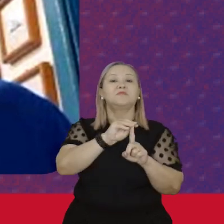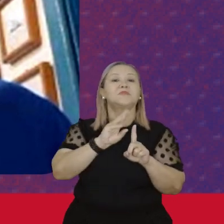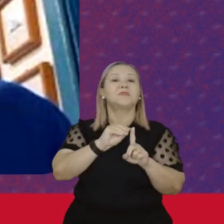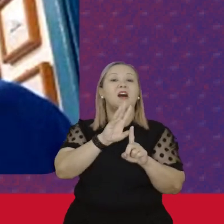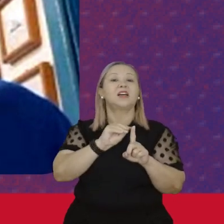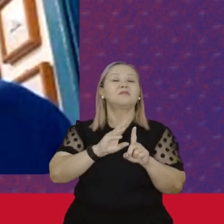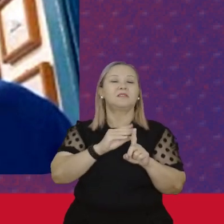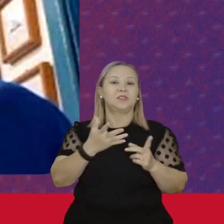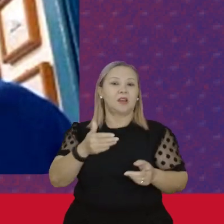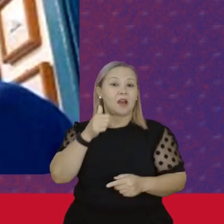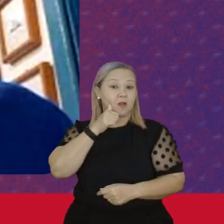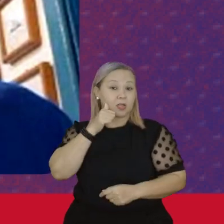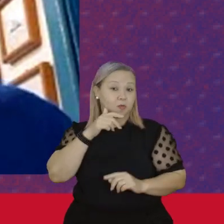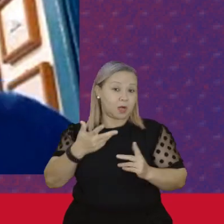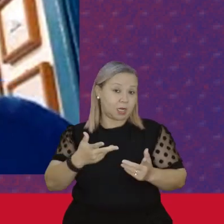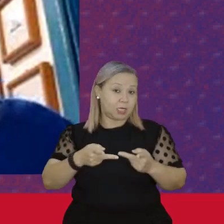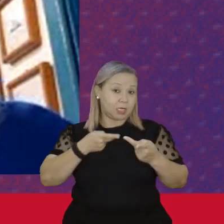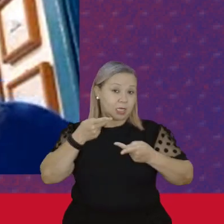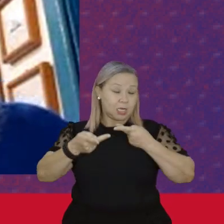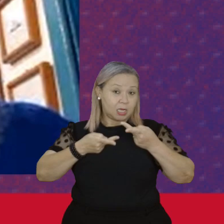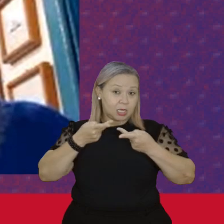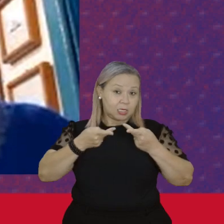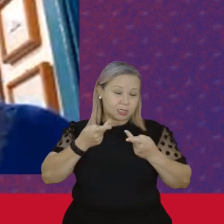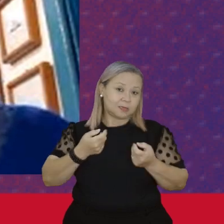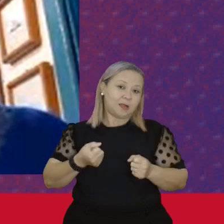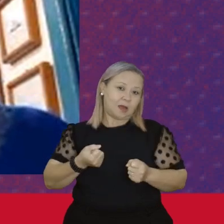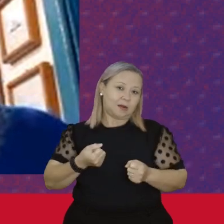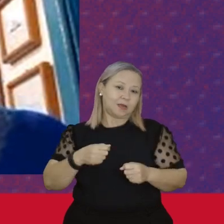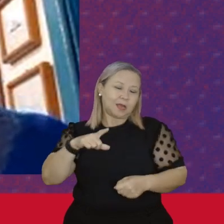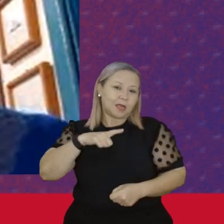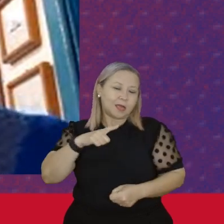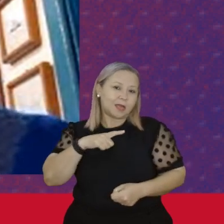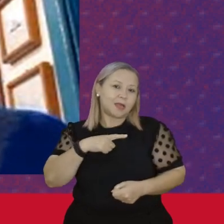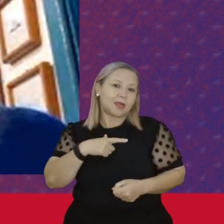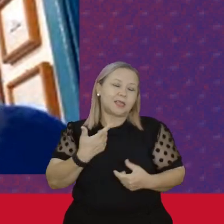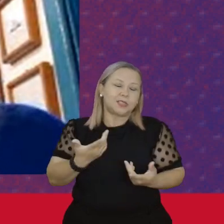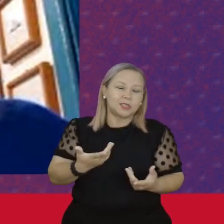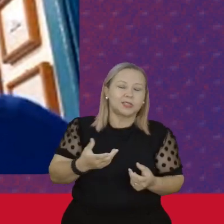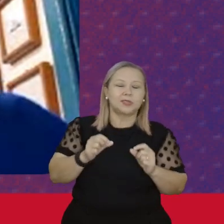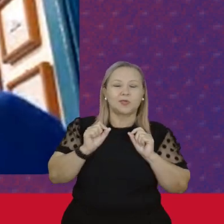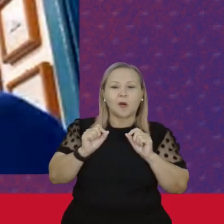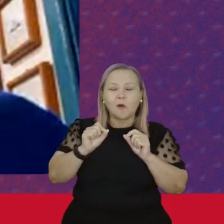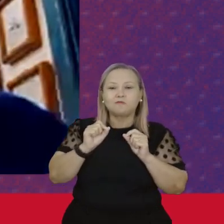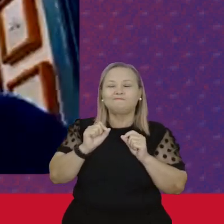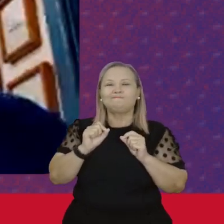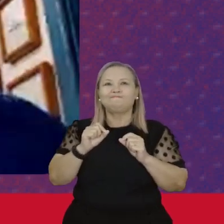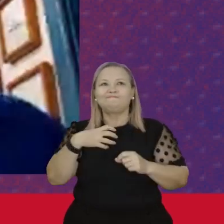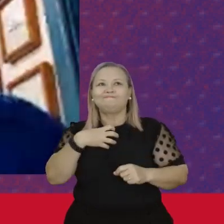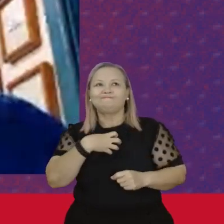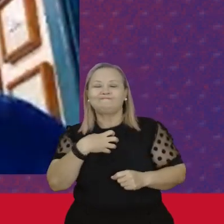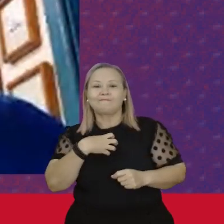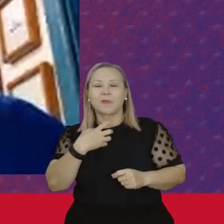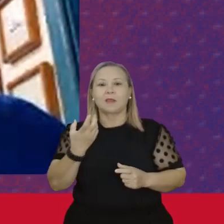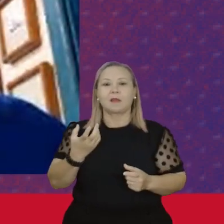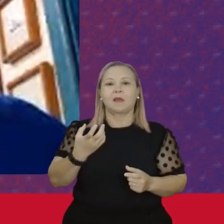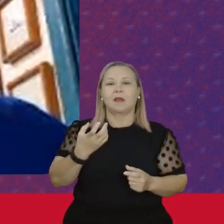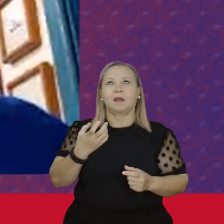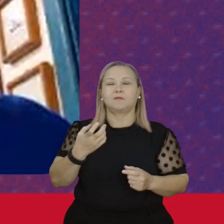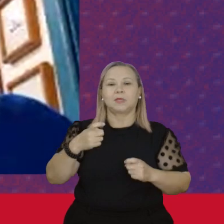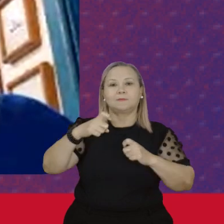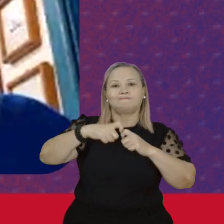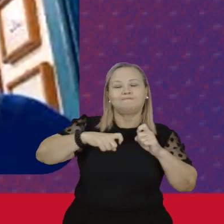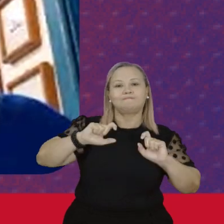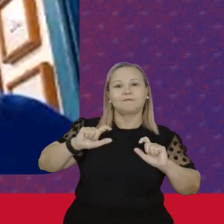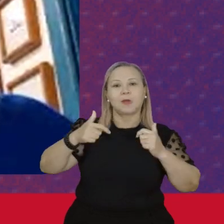que na verdade era violência sexual, era ameaça de estupro, ou mesmo estupro. Nós vimos estupro dentro de fábrica, né?